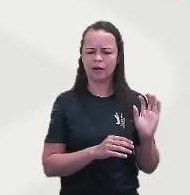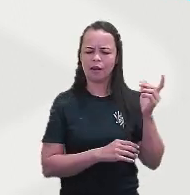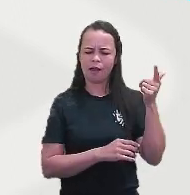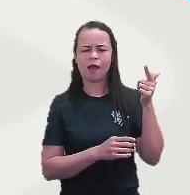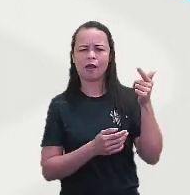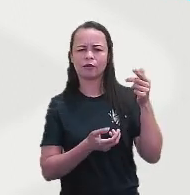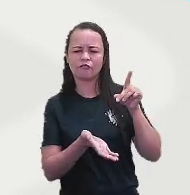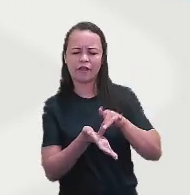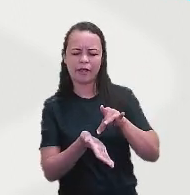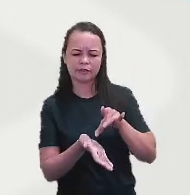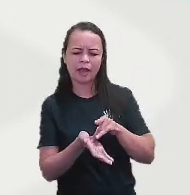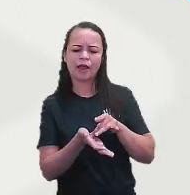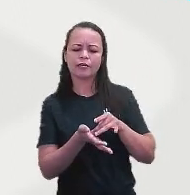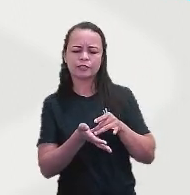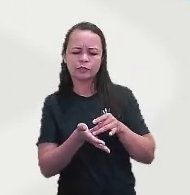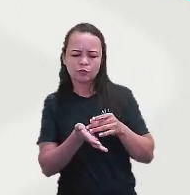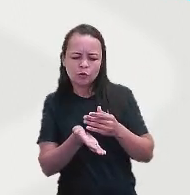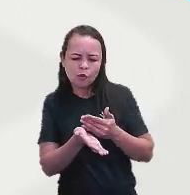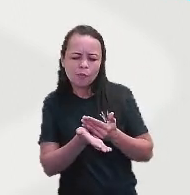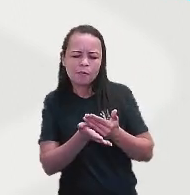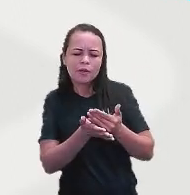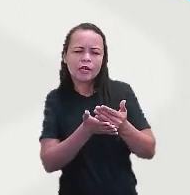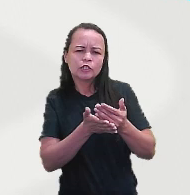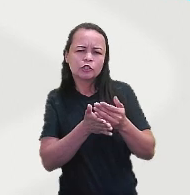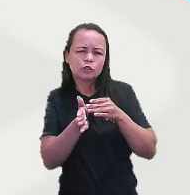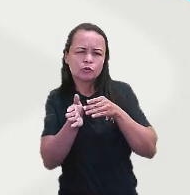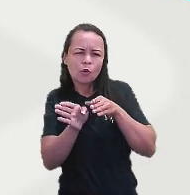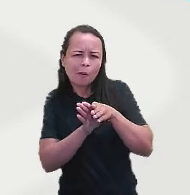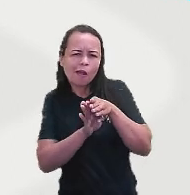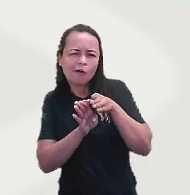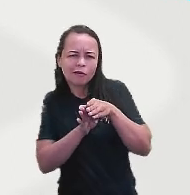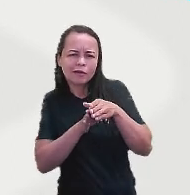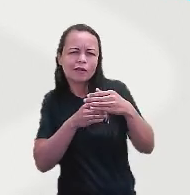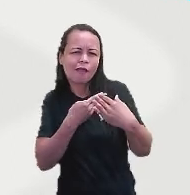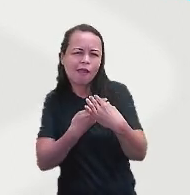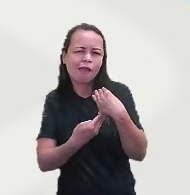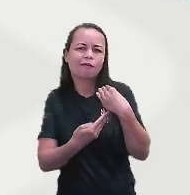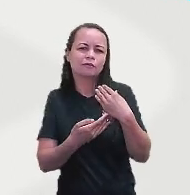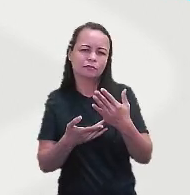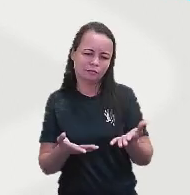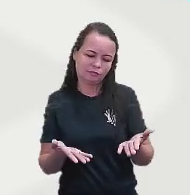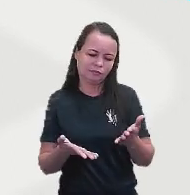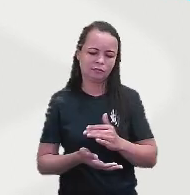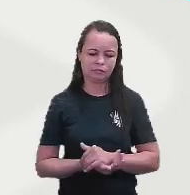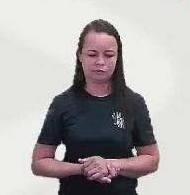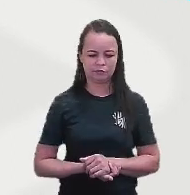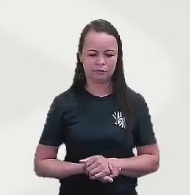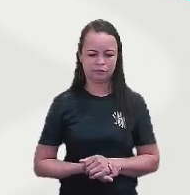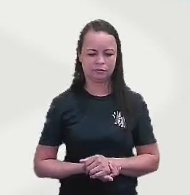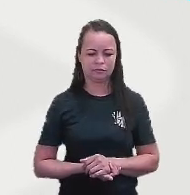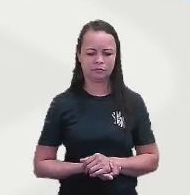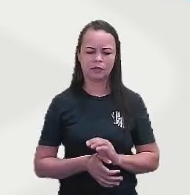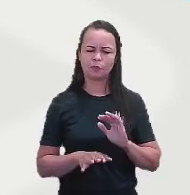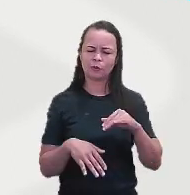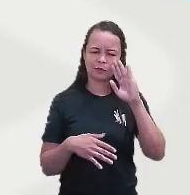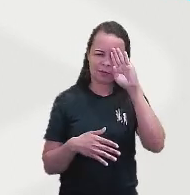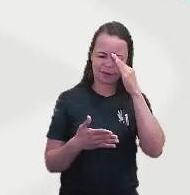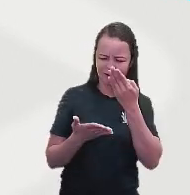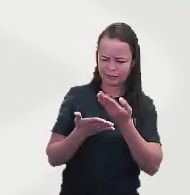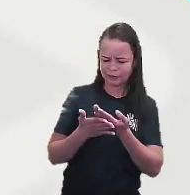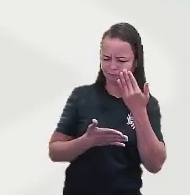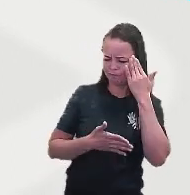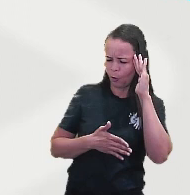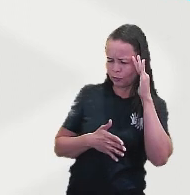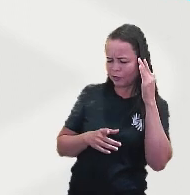oriento. Justamente, é o princípio pelo qual, né, eu me oriento. Pois acredite, eu não sei por que fiz